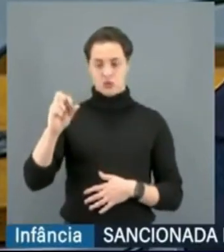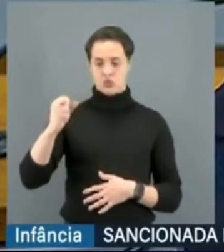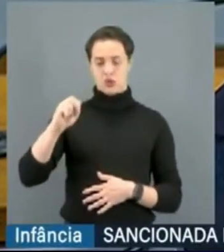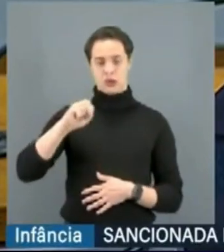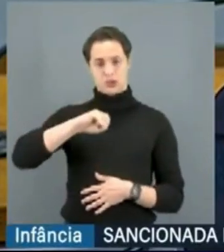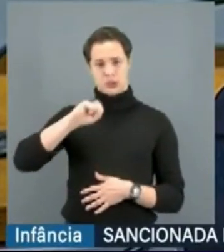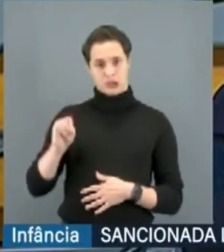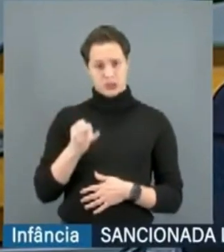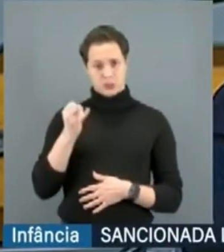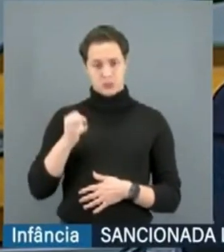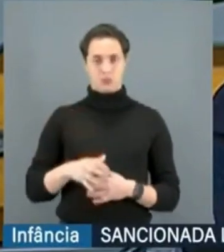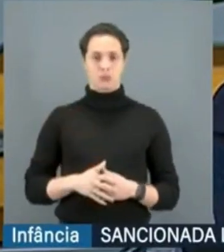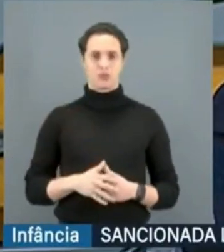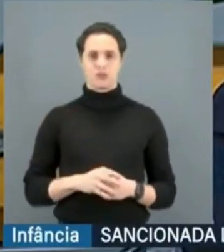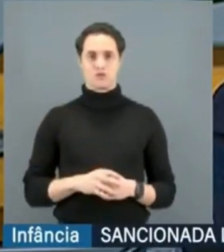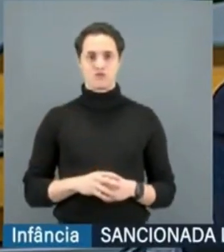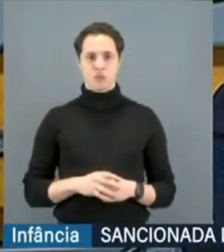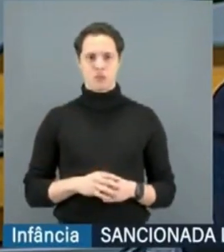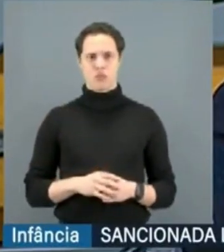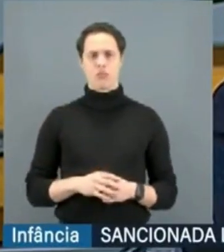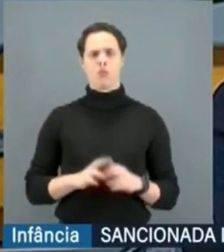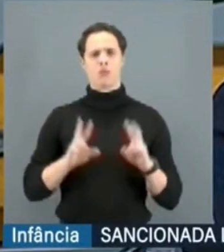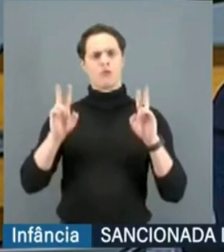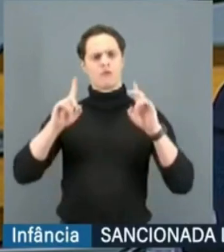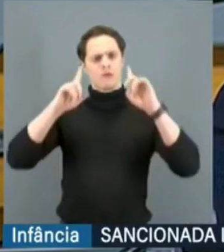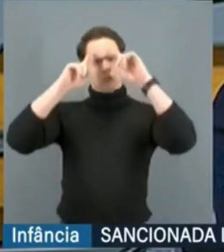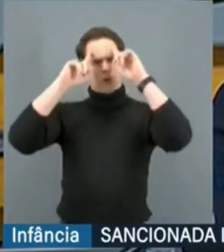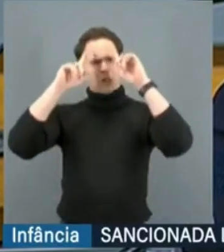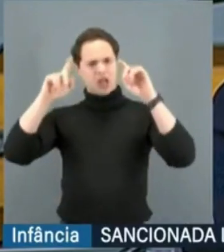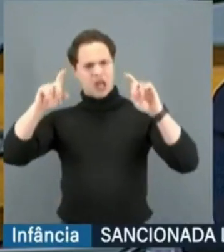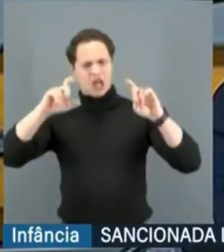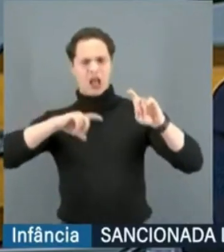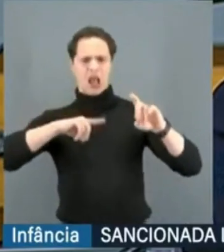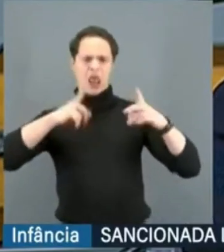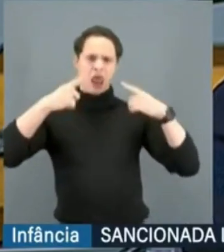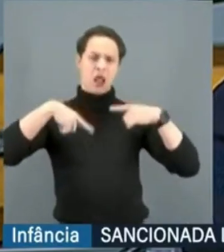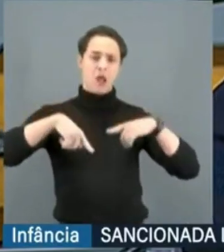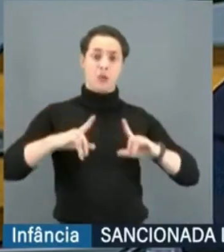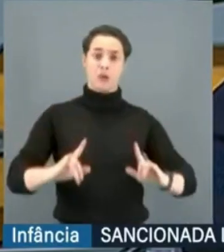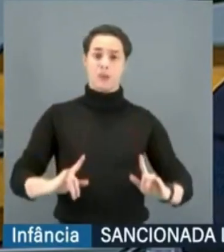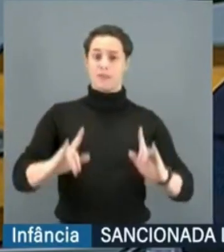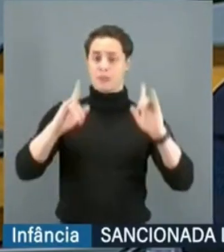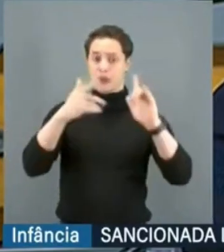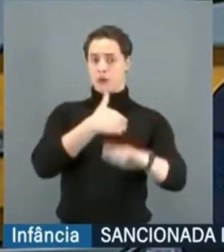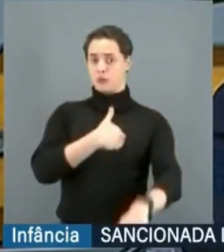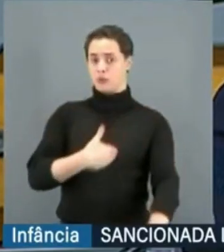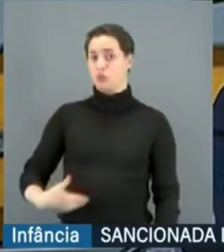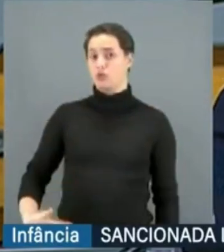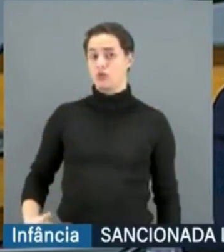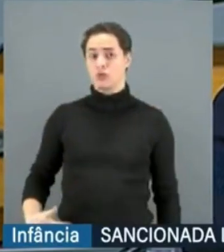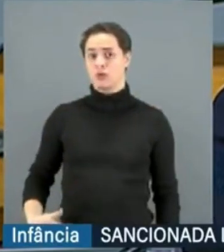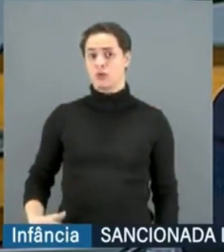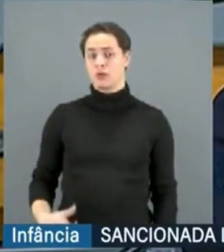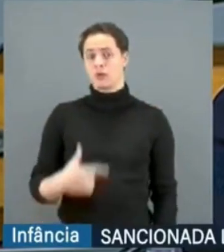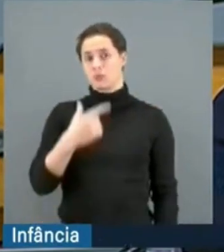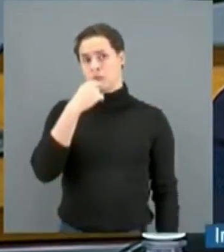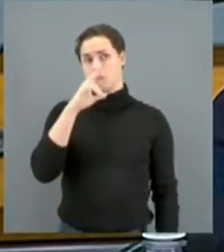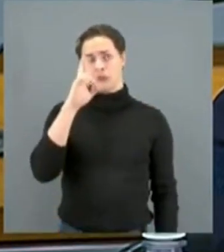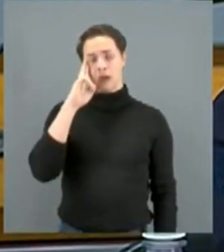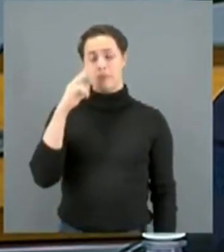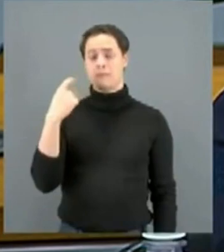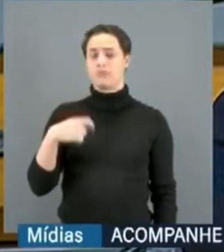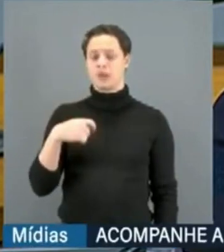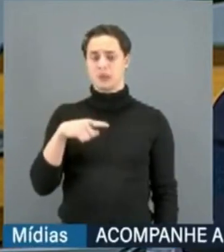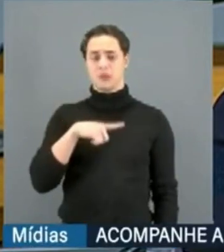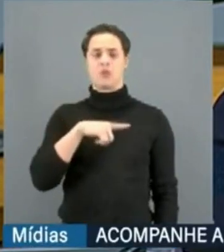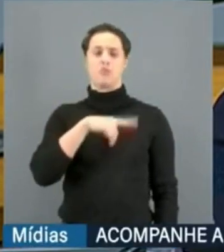de janeiro, de violência, depredação aos prédios públicos, nossa senhoria tem que ser